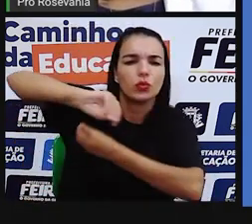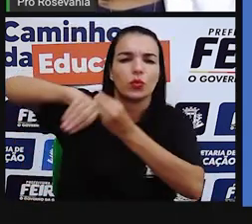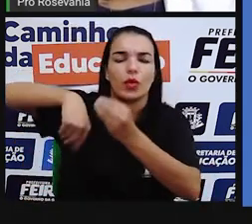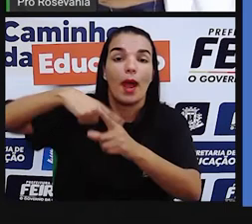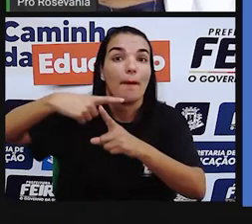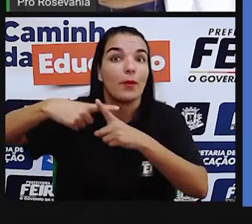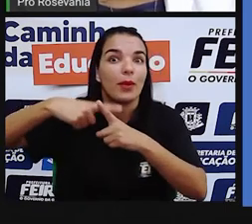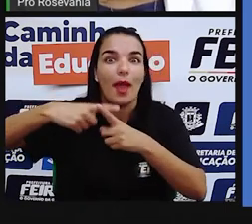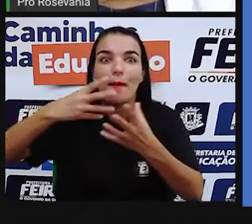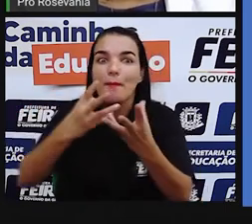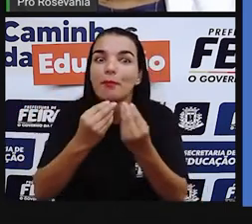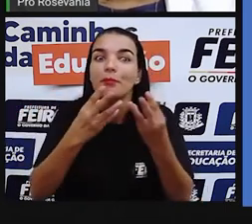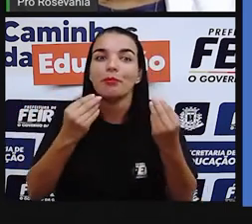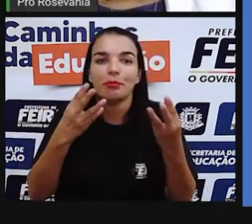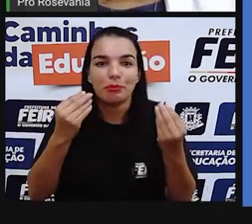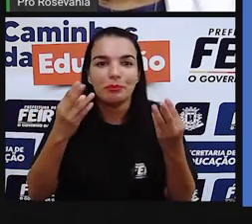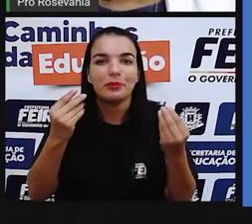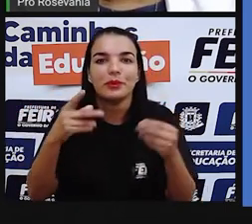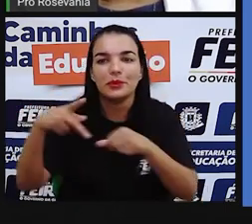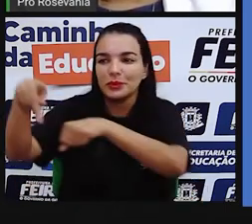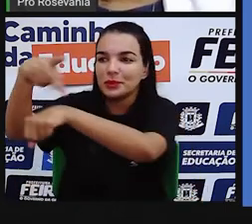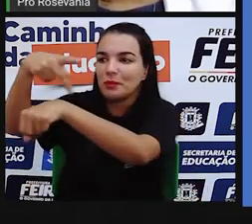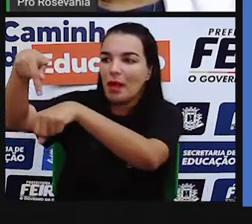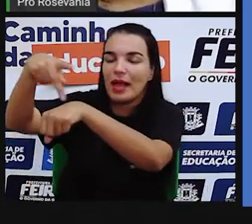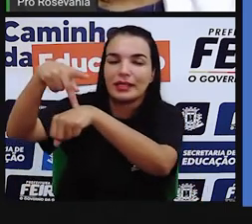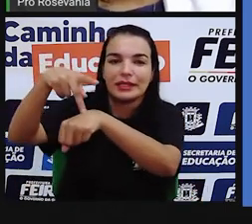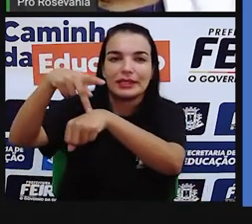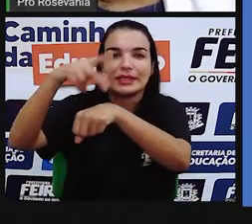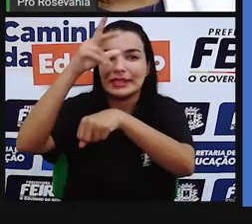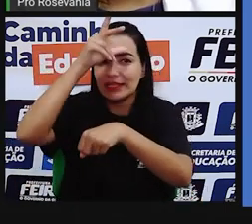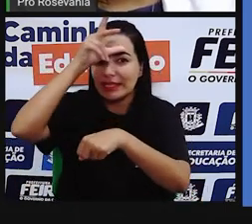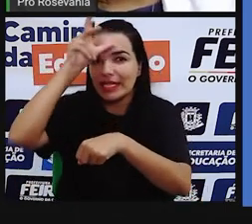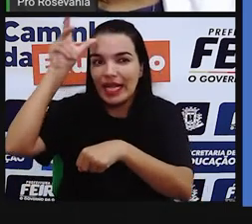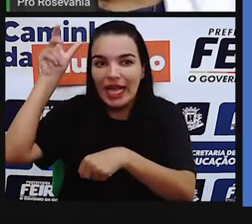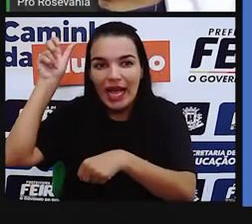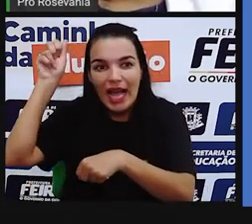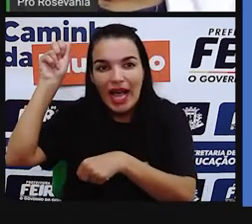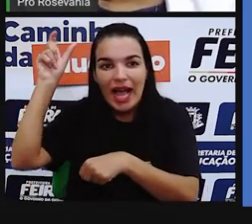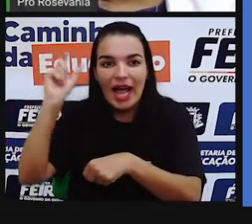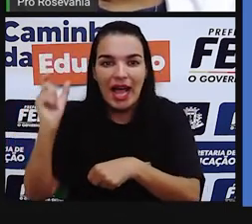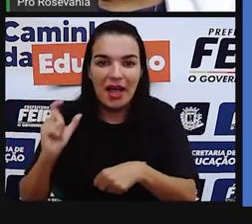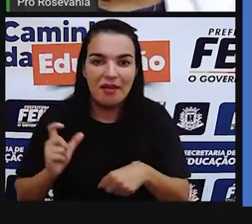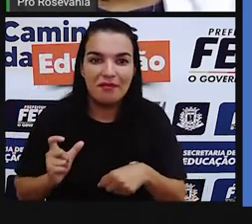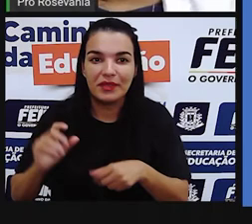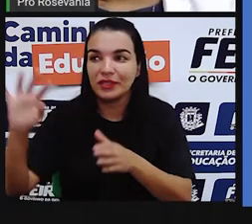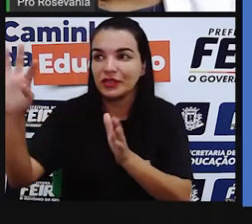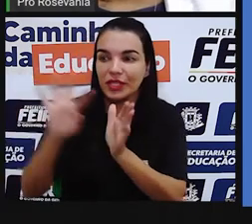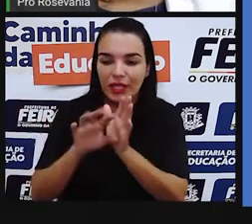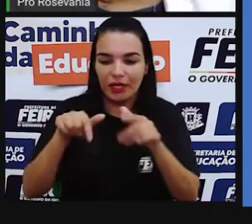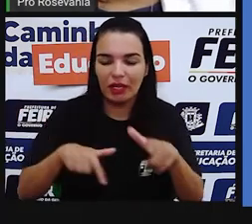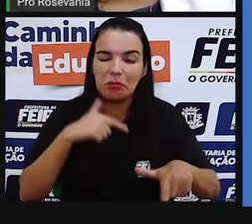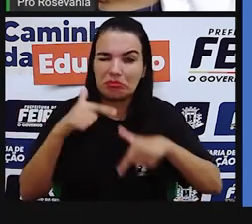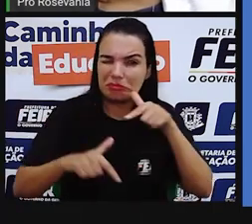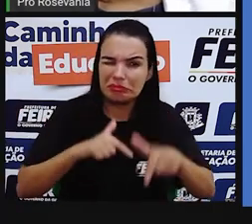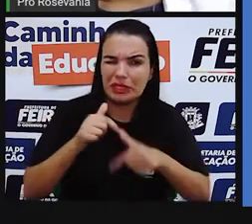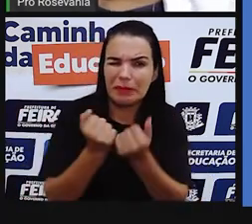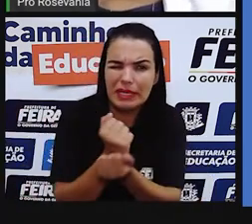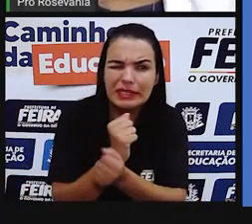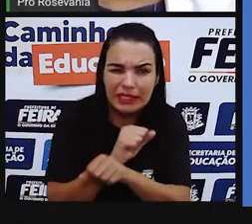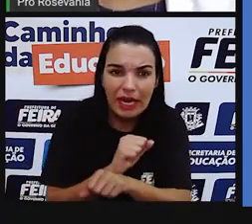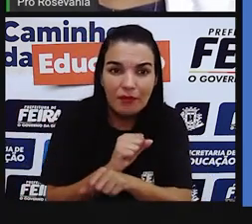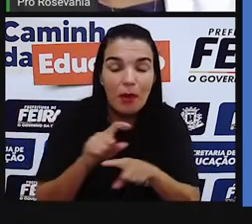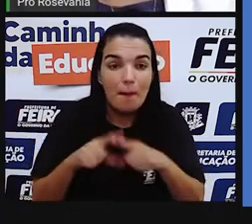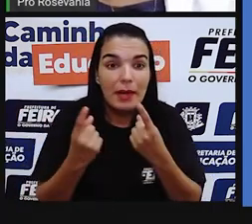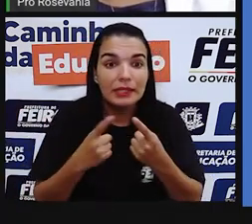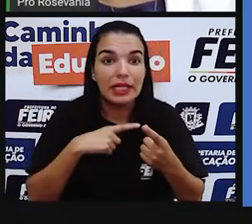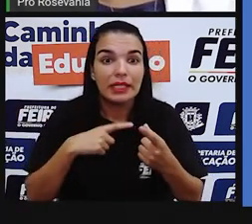né, indivíduos africanos que vieram para cá, forçosamente, né, para os trabalhos escravos, principalmente nas lavouras,